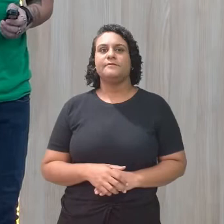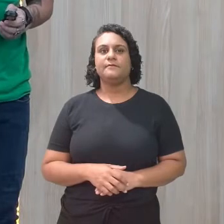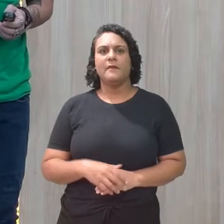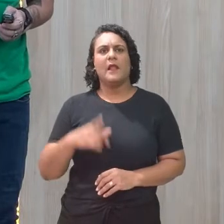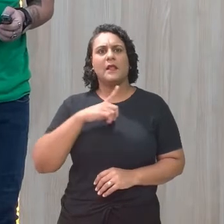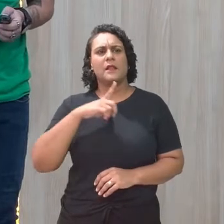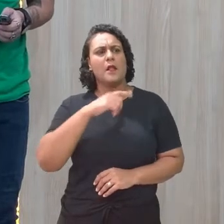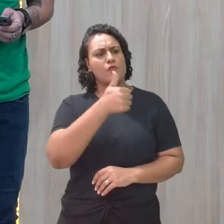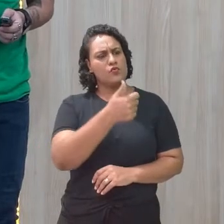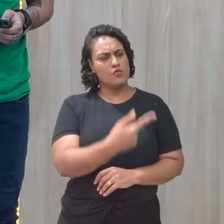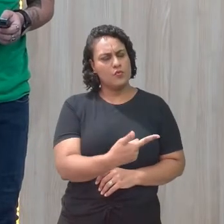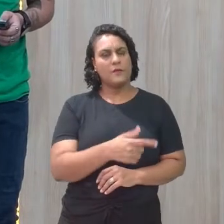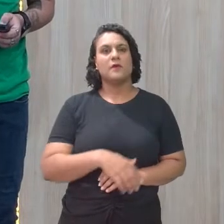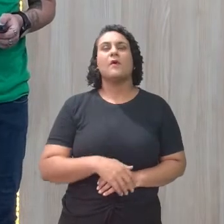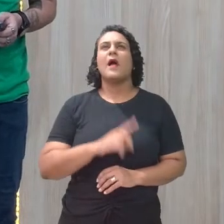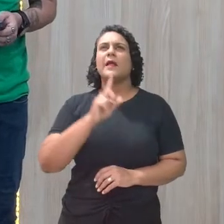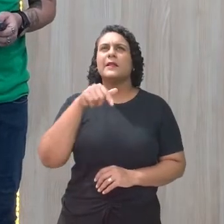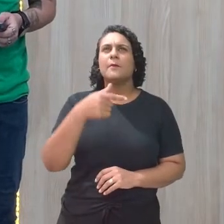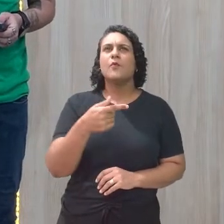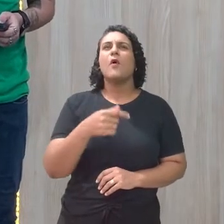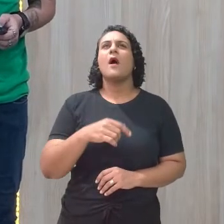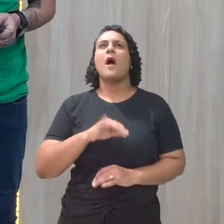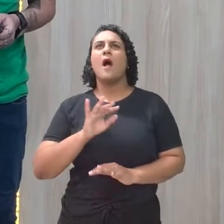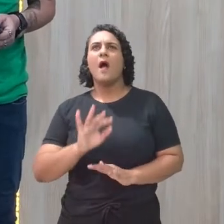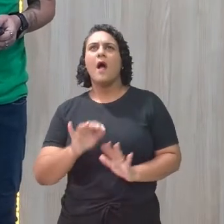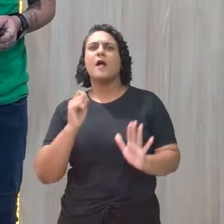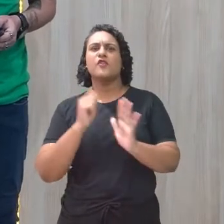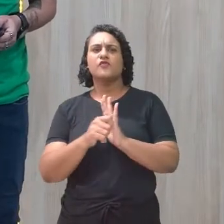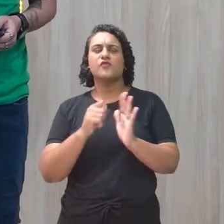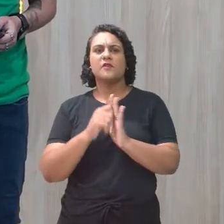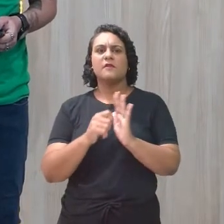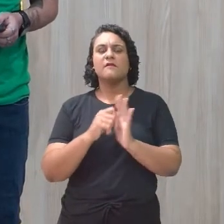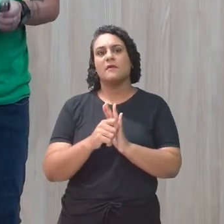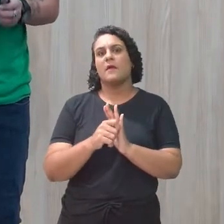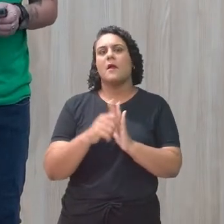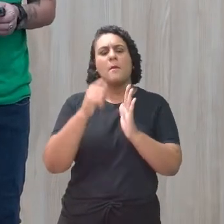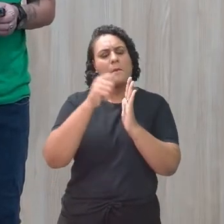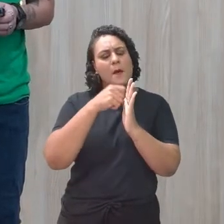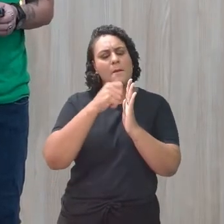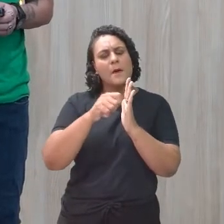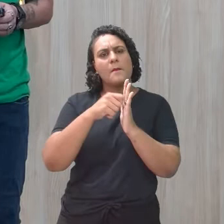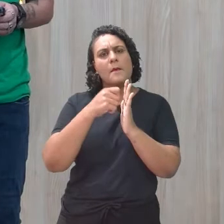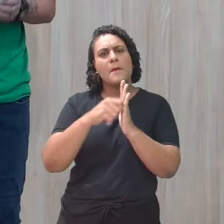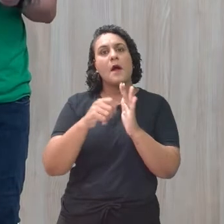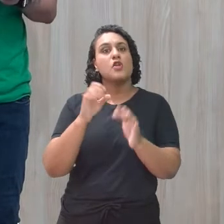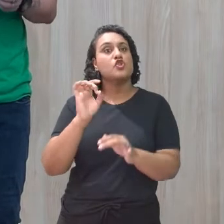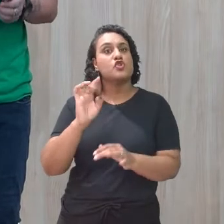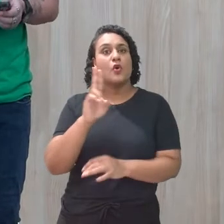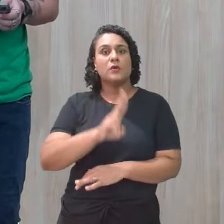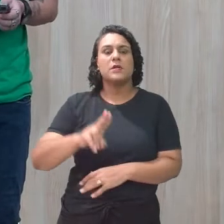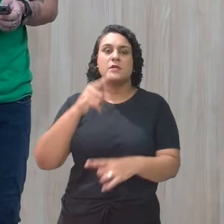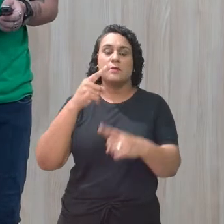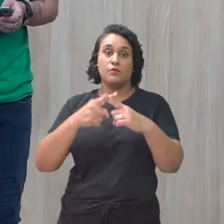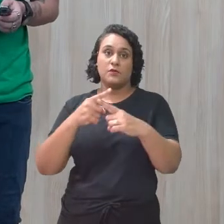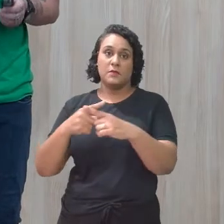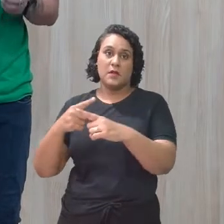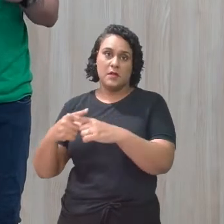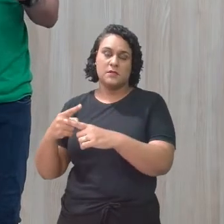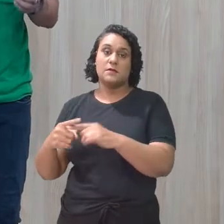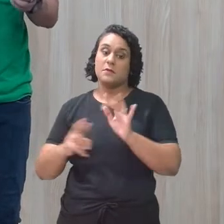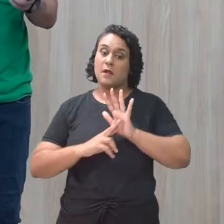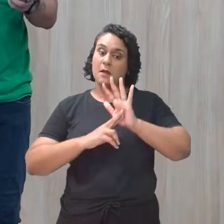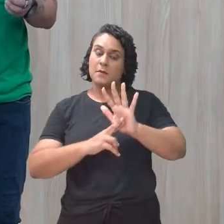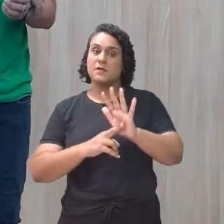esse número com uma multiplicação apenas de números primos. A gente já consegue fazer a escrita de um número